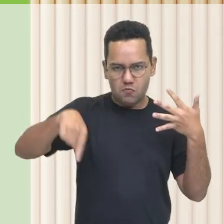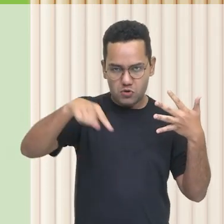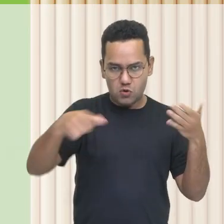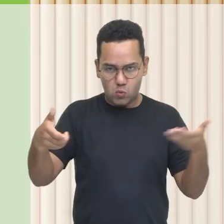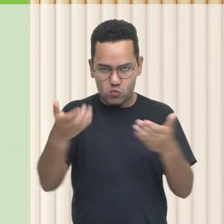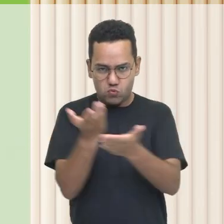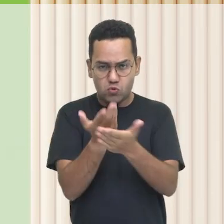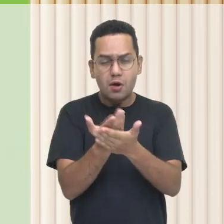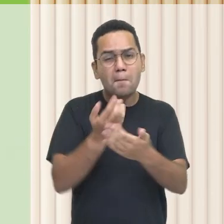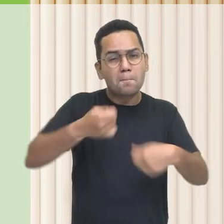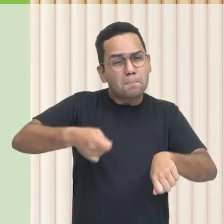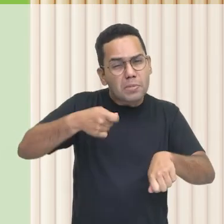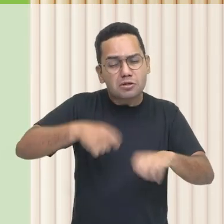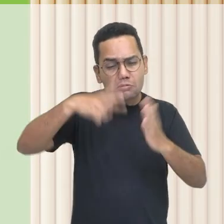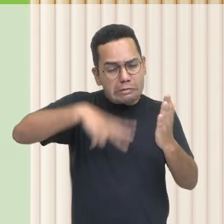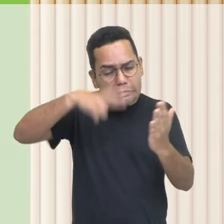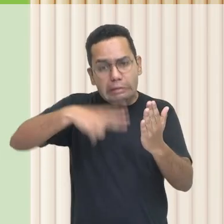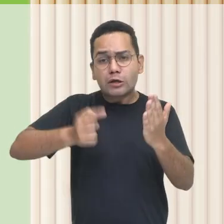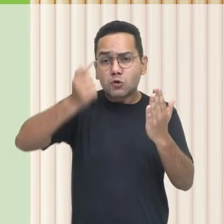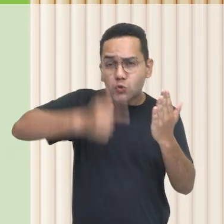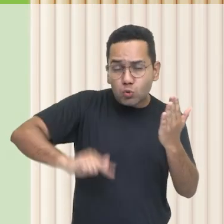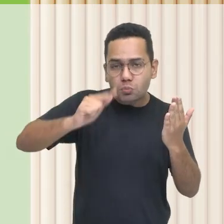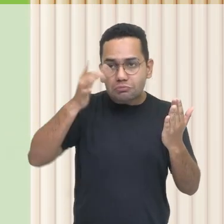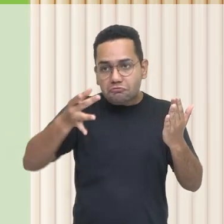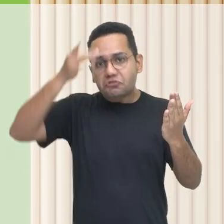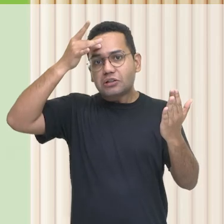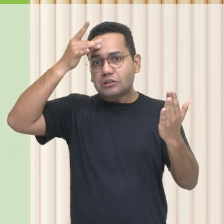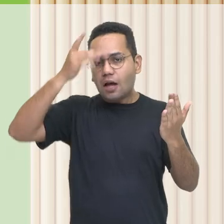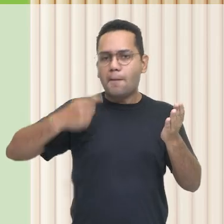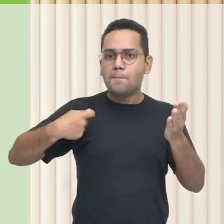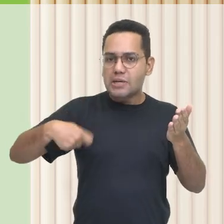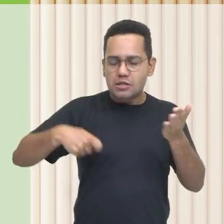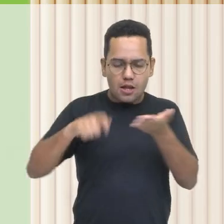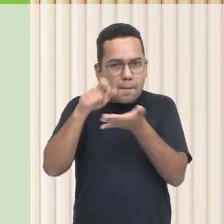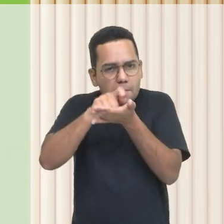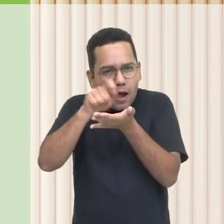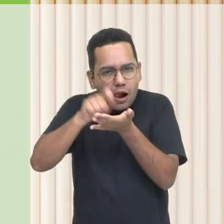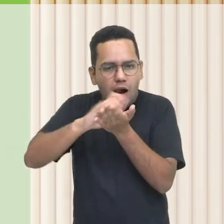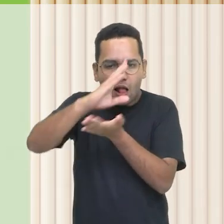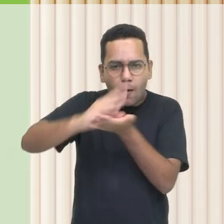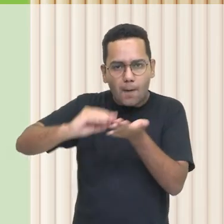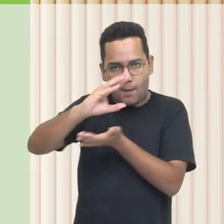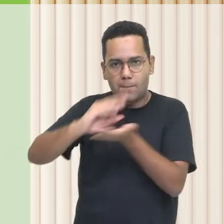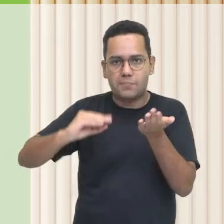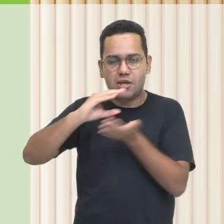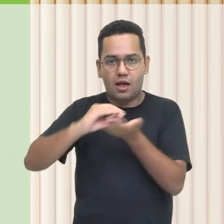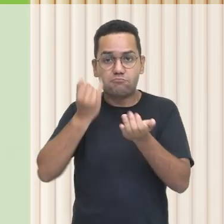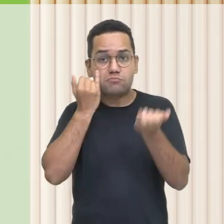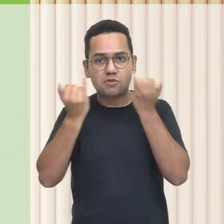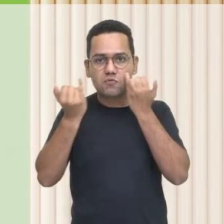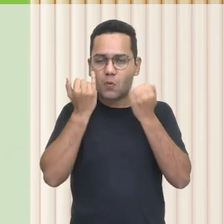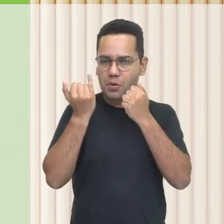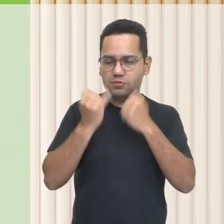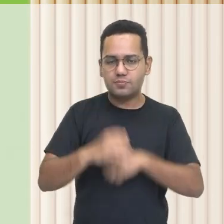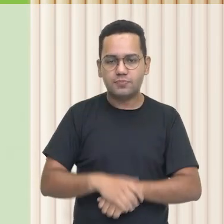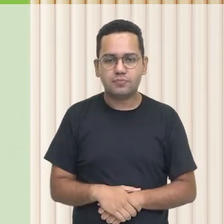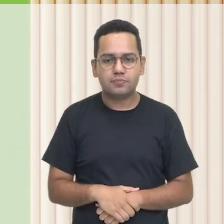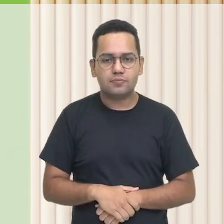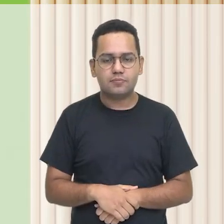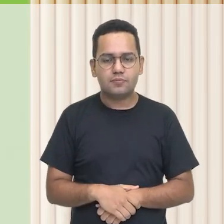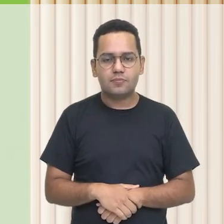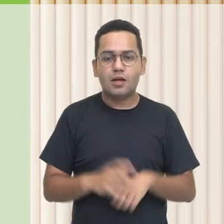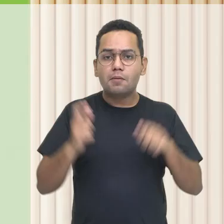fixados e é muito bom que você faça essas anotações aí no seu caderninho né Para que você possa